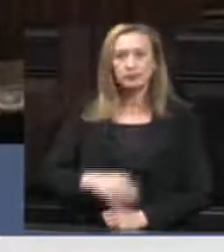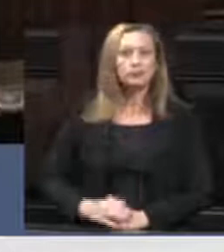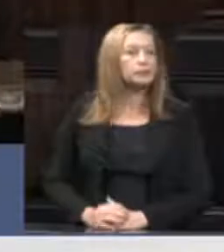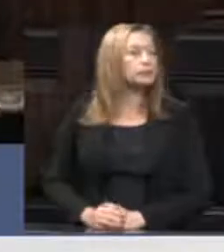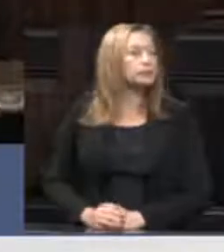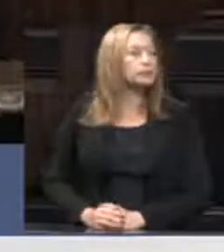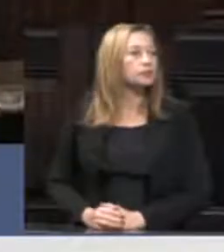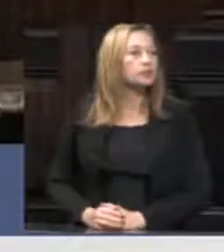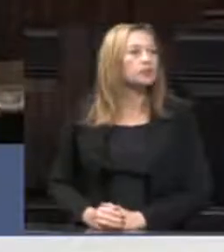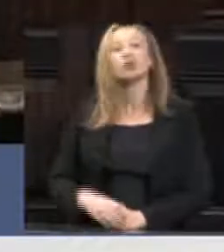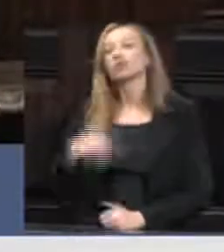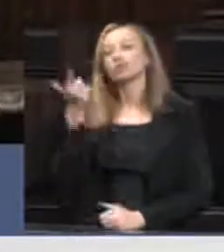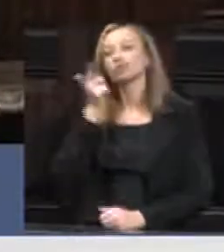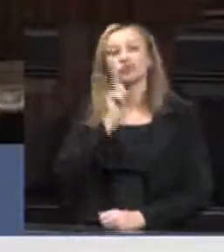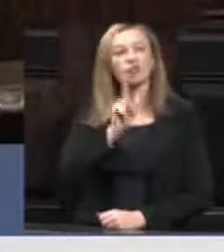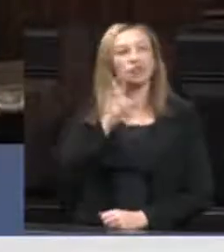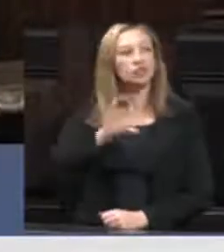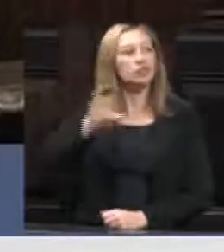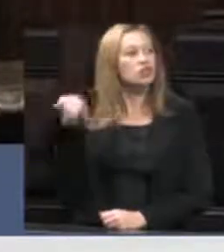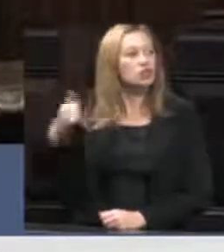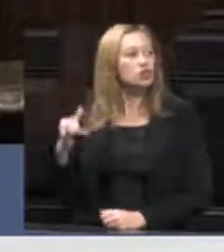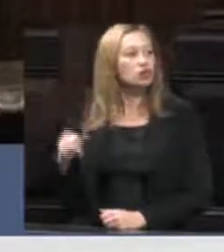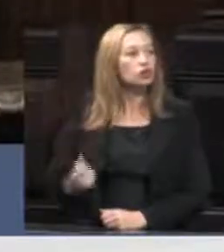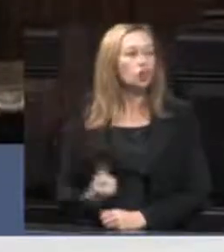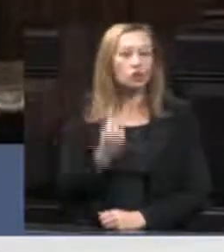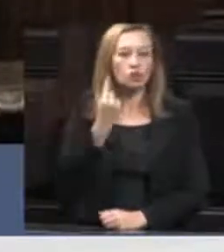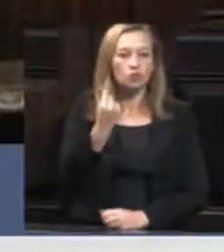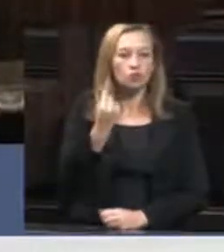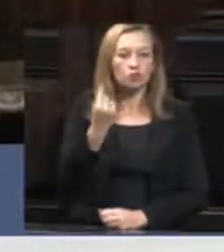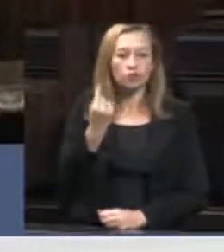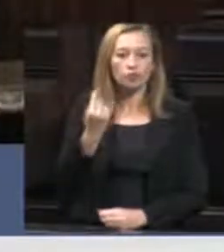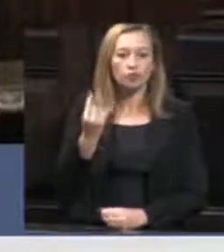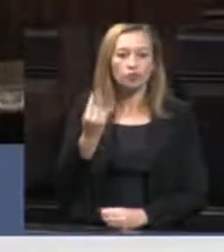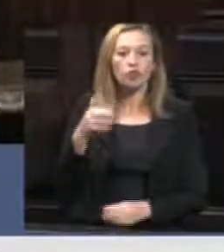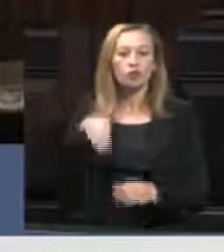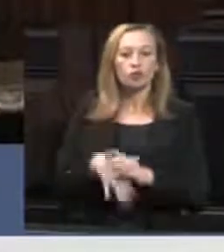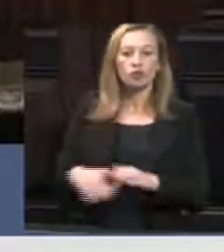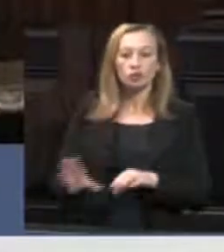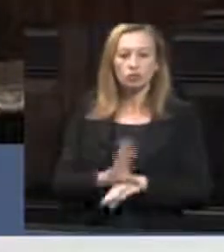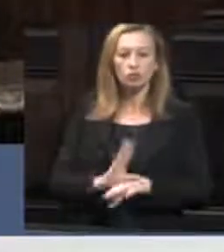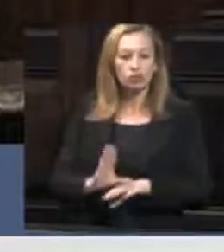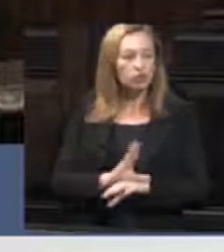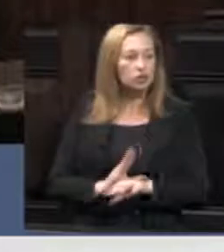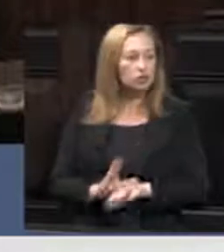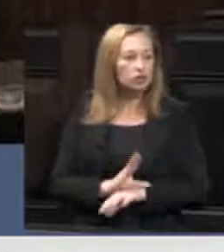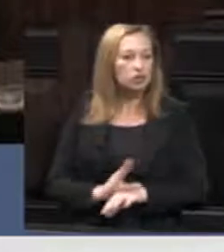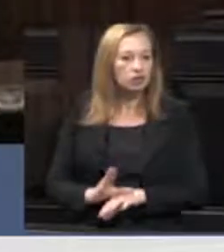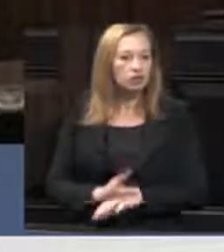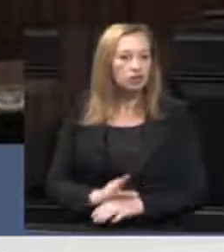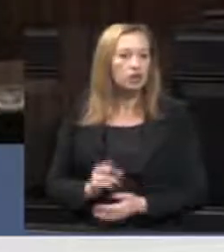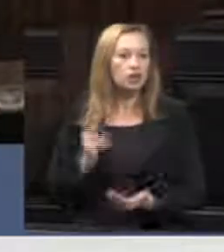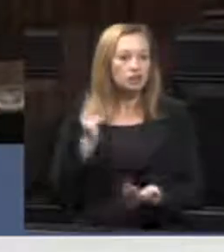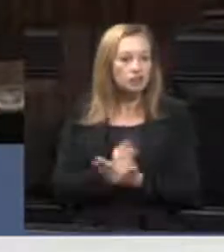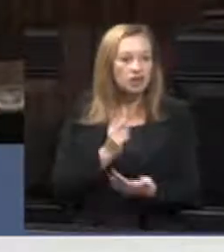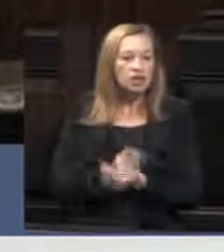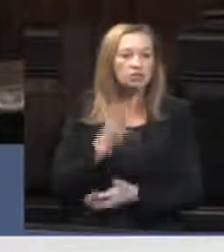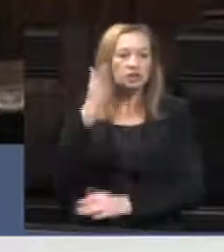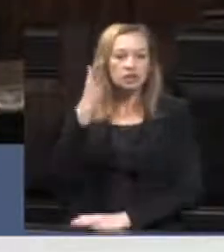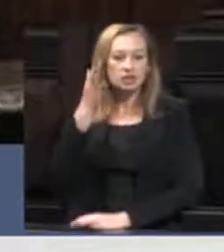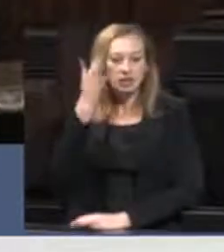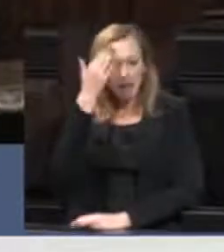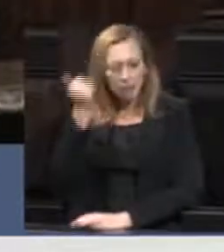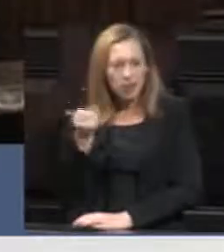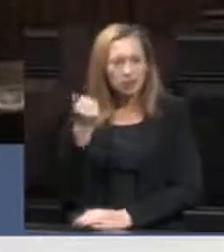consegue na CCJ um voto de constitucionalidade mesmo sabendo que vai ser